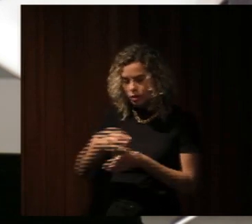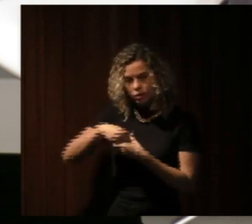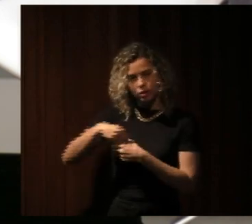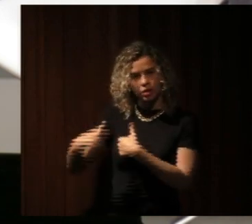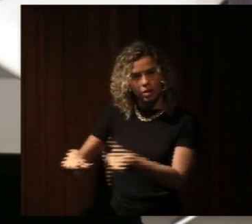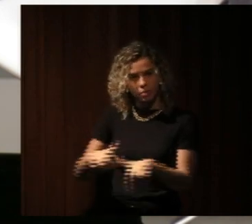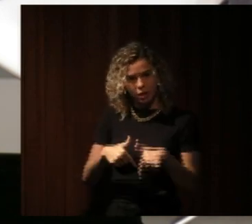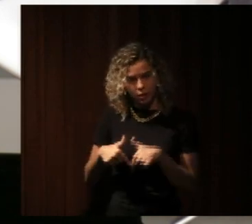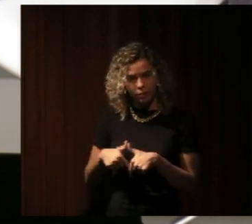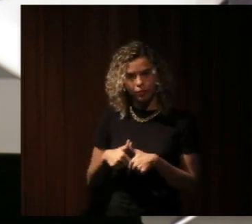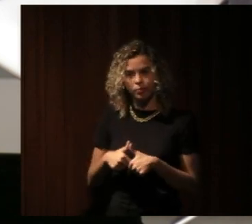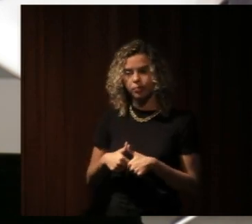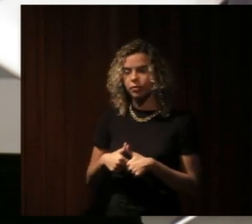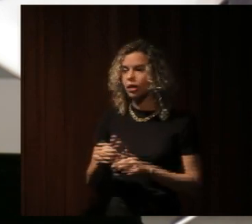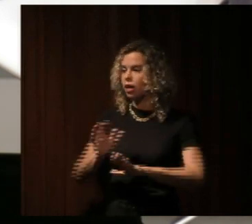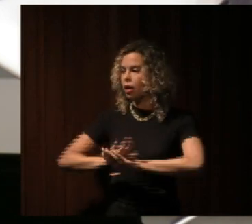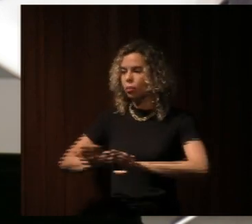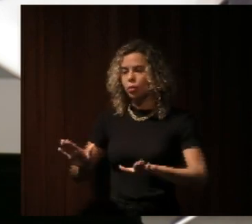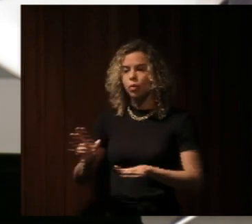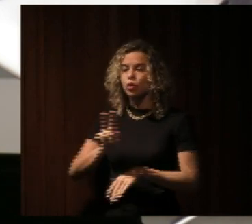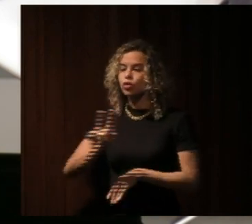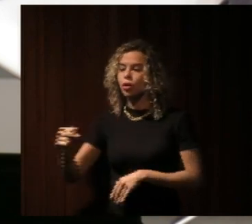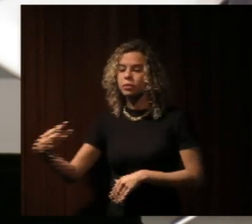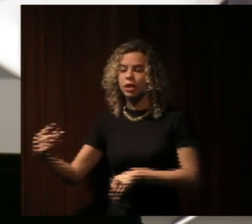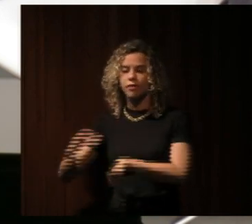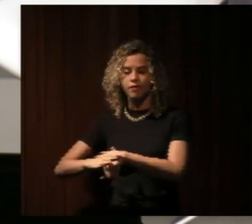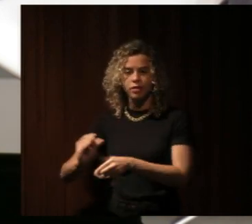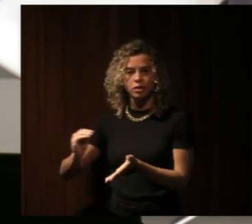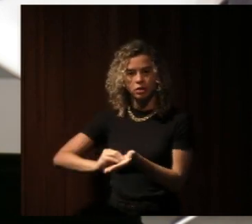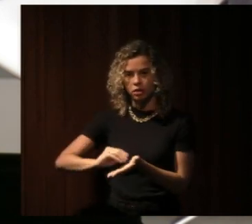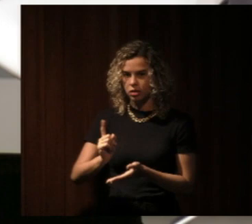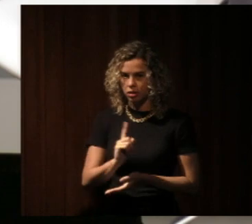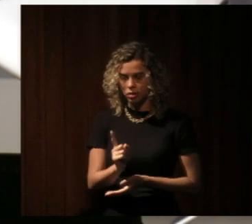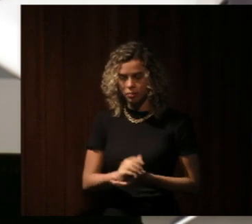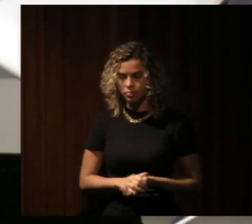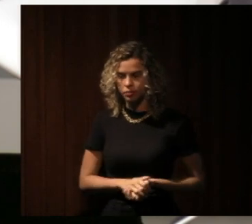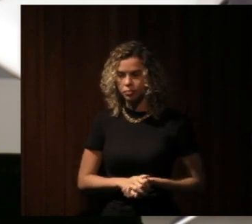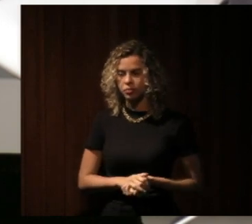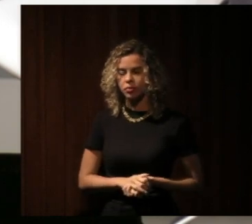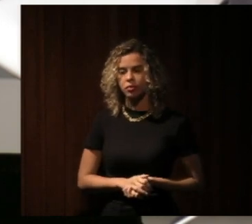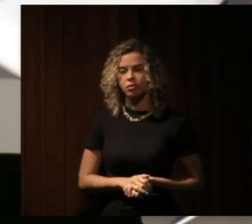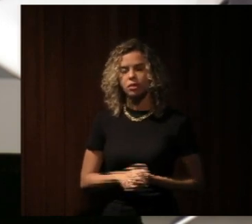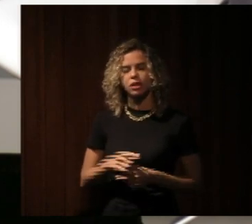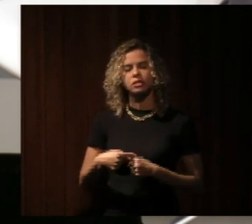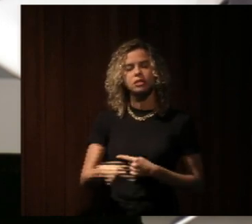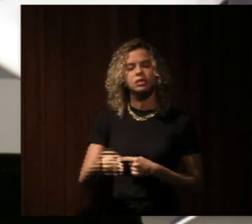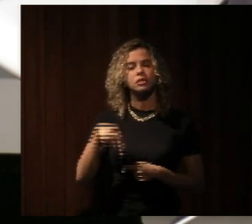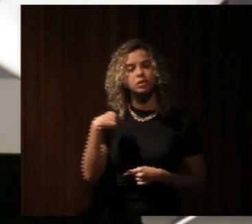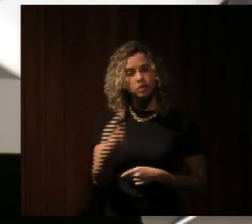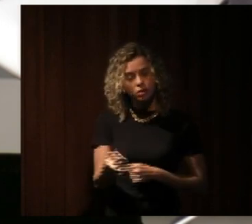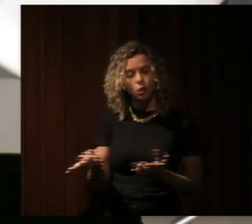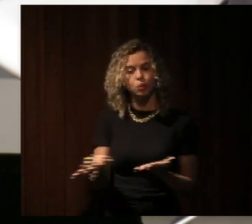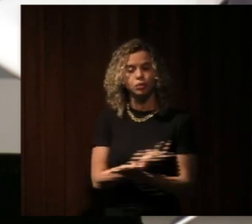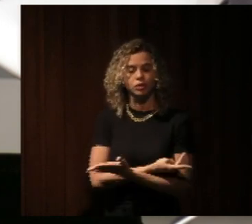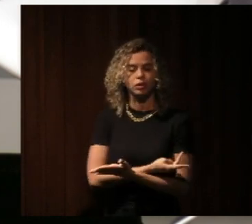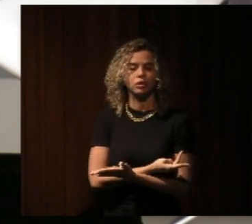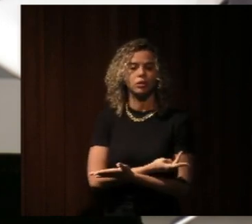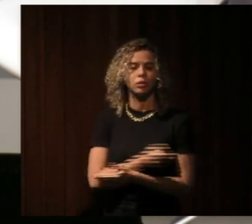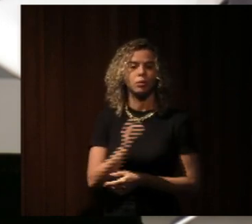eh que a gente não ia mais publicar o nome do autor de jeito nenhum eh e aí uma semana depois ocorreu o ataque